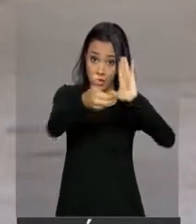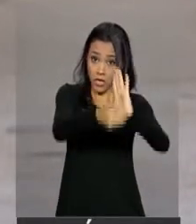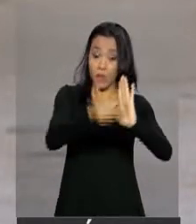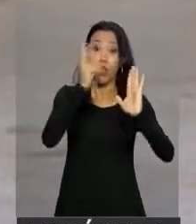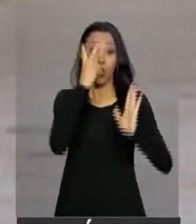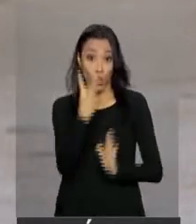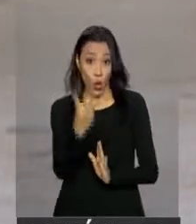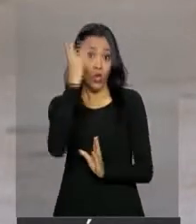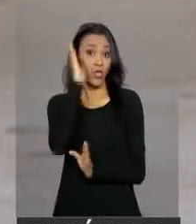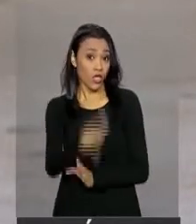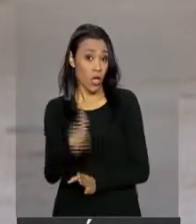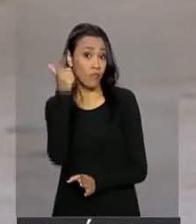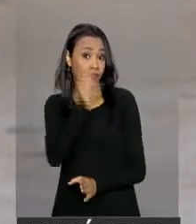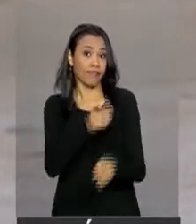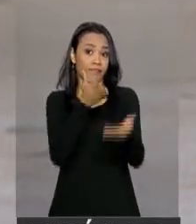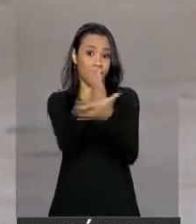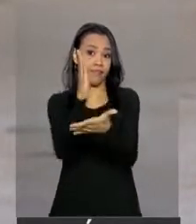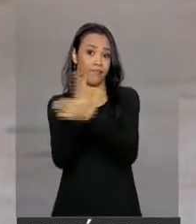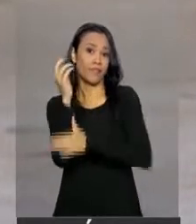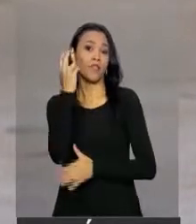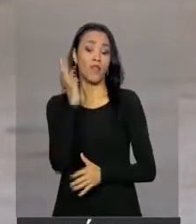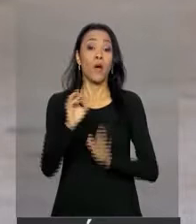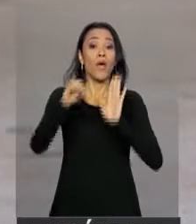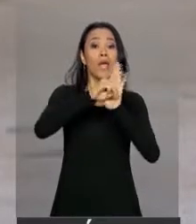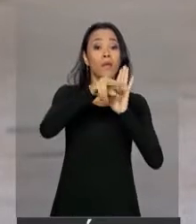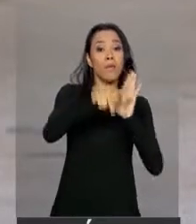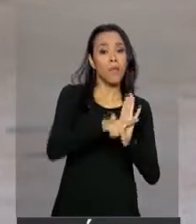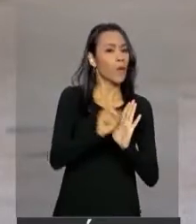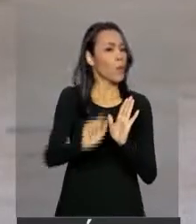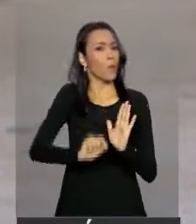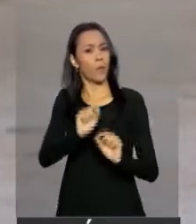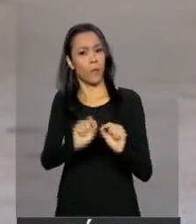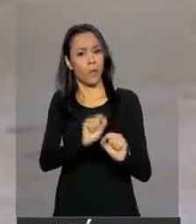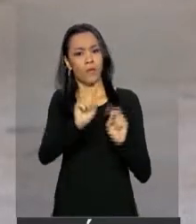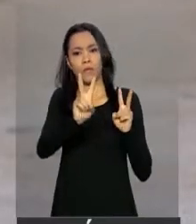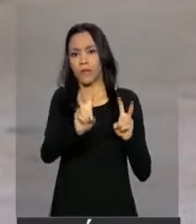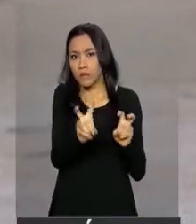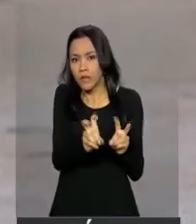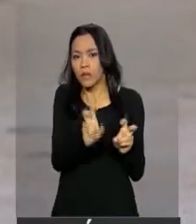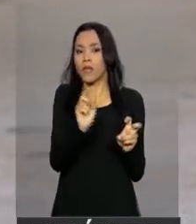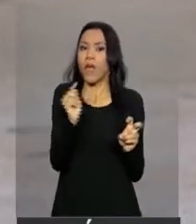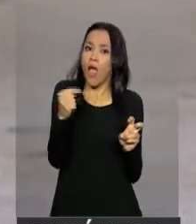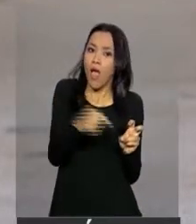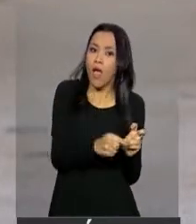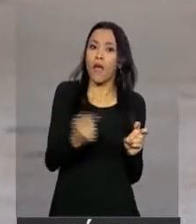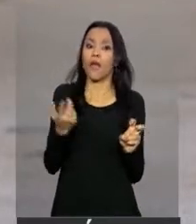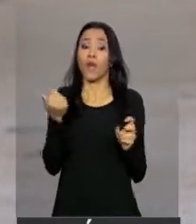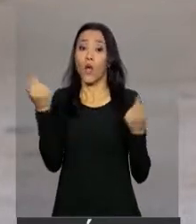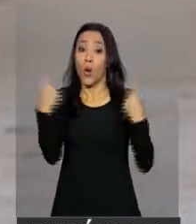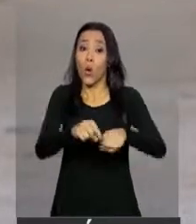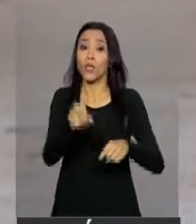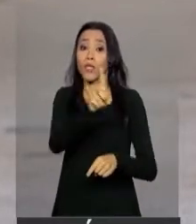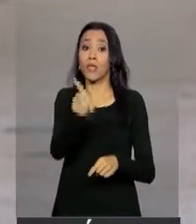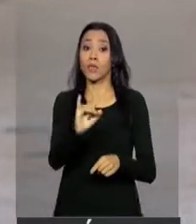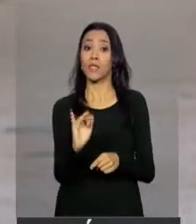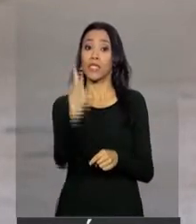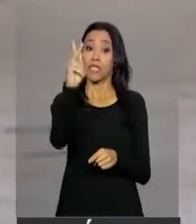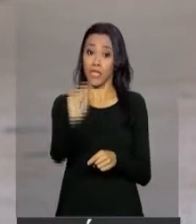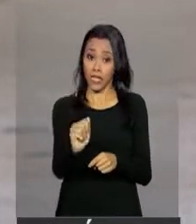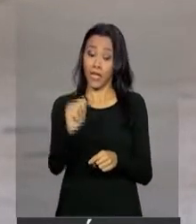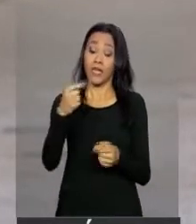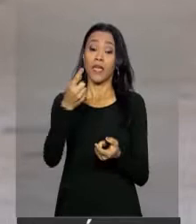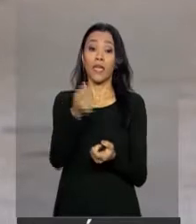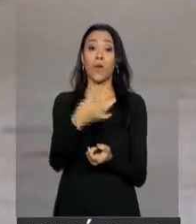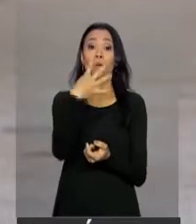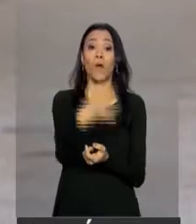foram aprovados, né? A medida provisória que trata de ações de combate ao vírus da Zika e destina